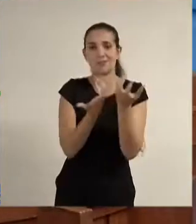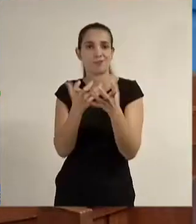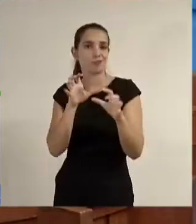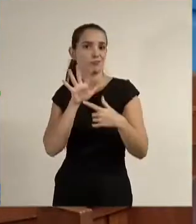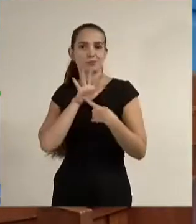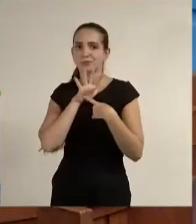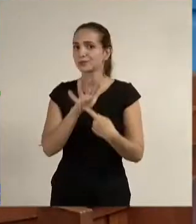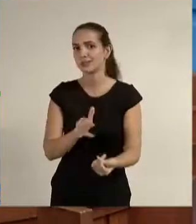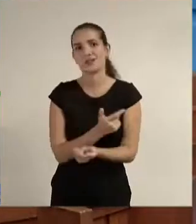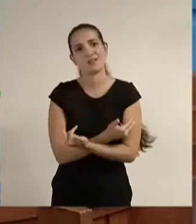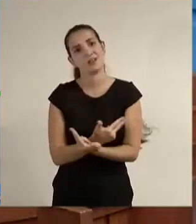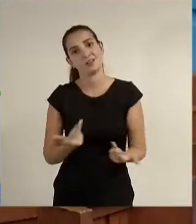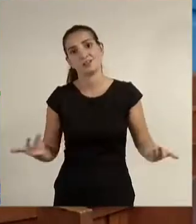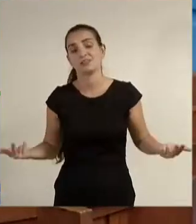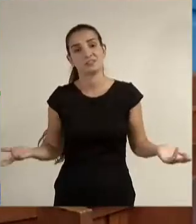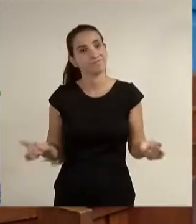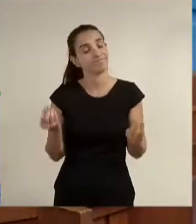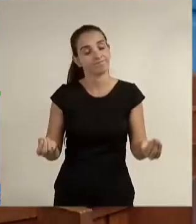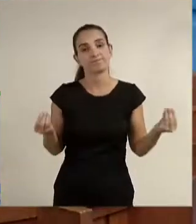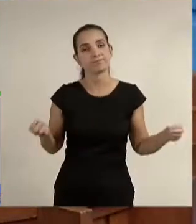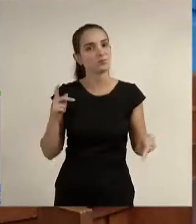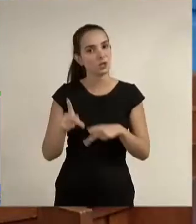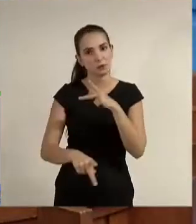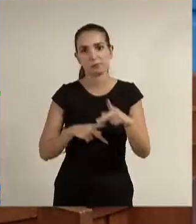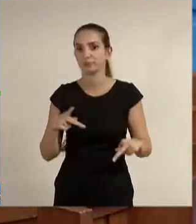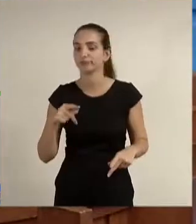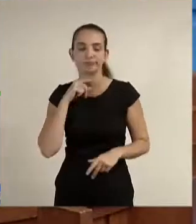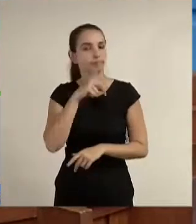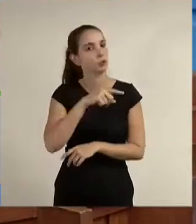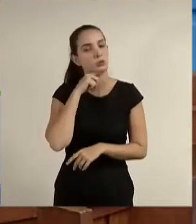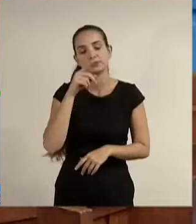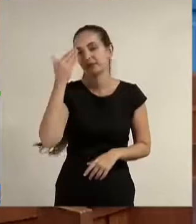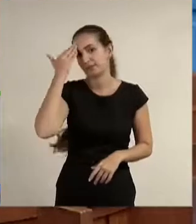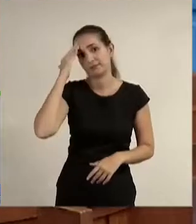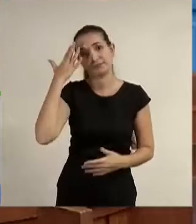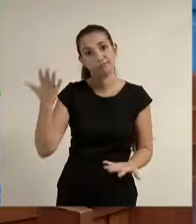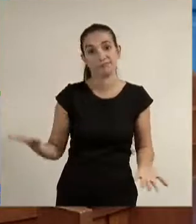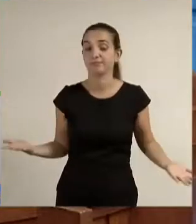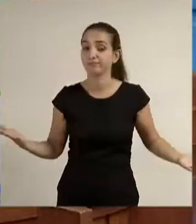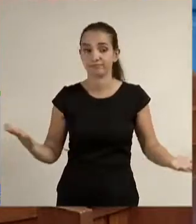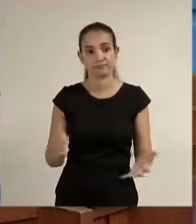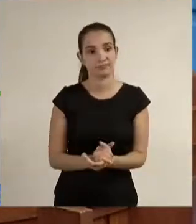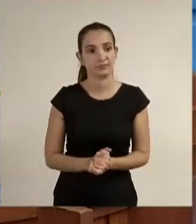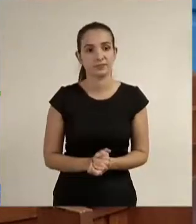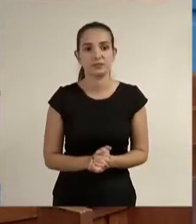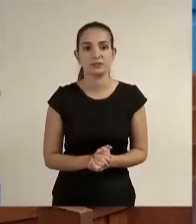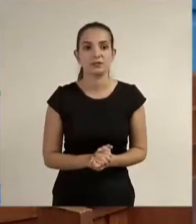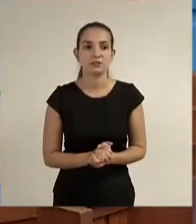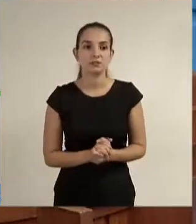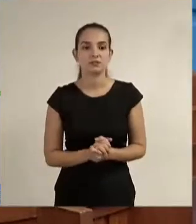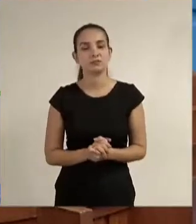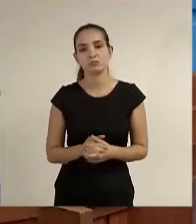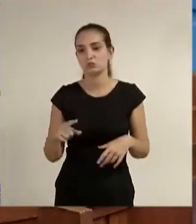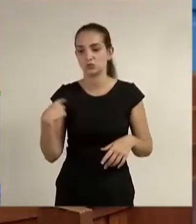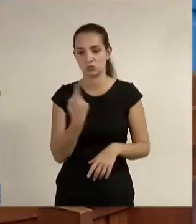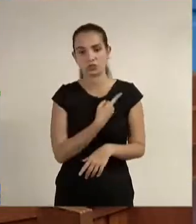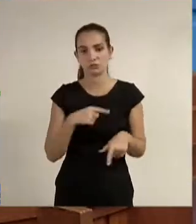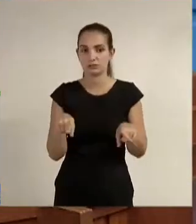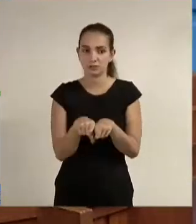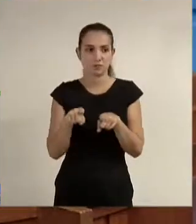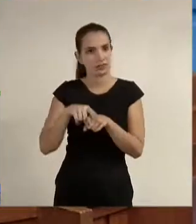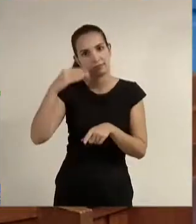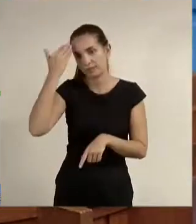meio escamoteado, aí as pessoas não conseguem entender, nem nós, né? Vamos combinar, né? Nem